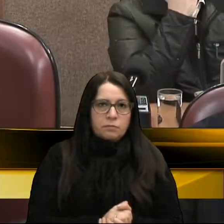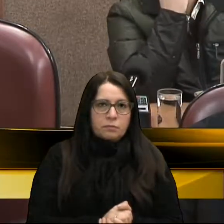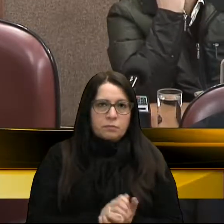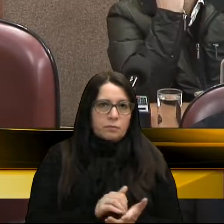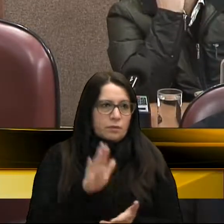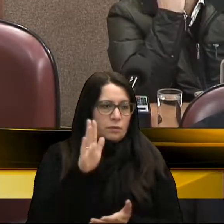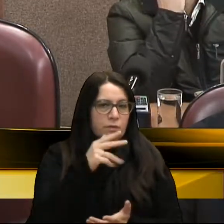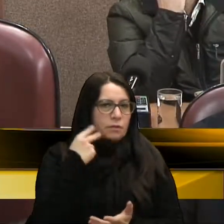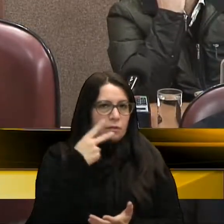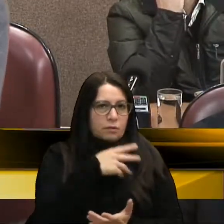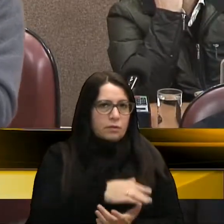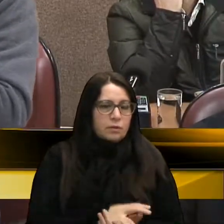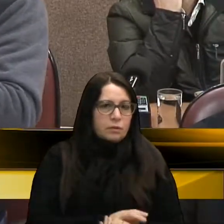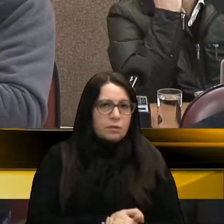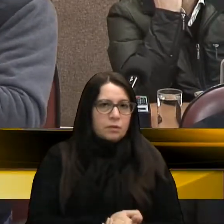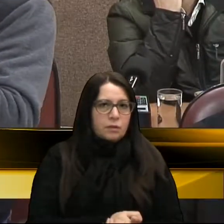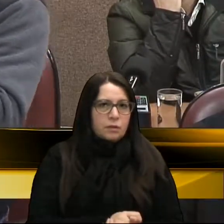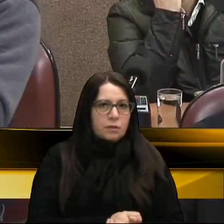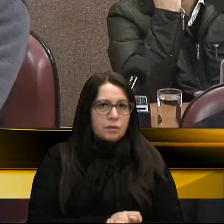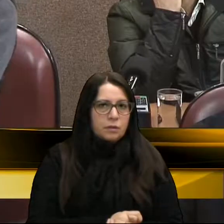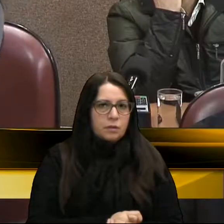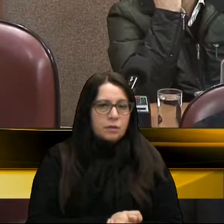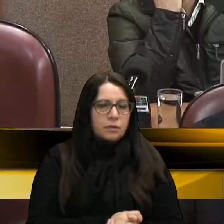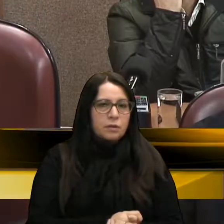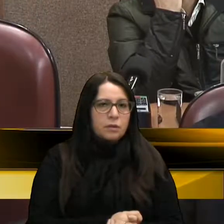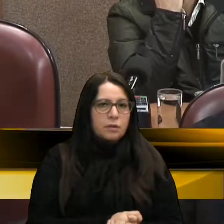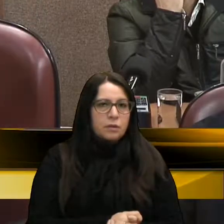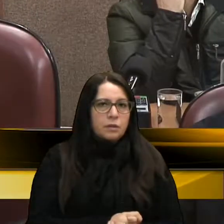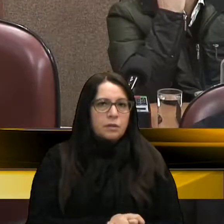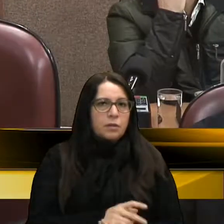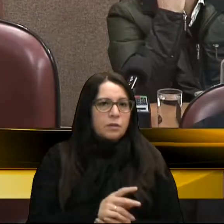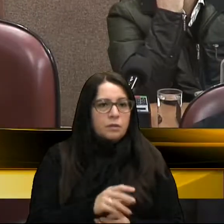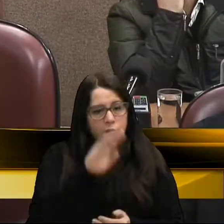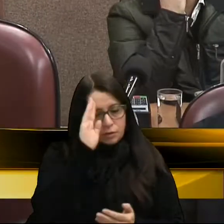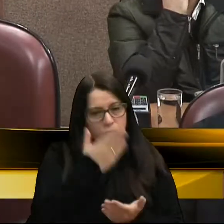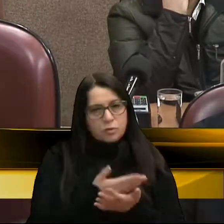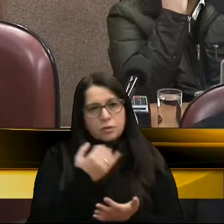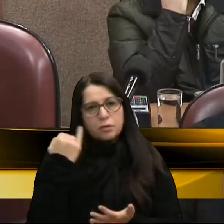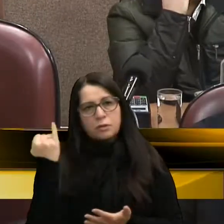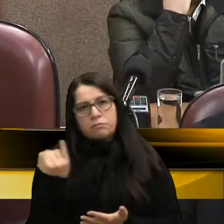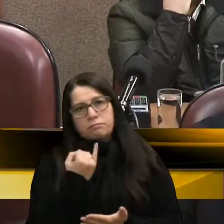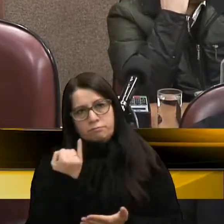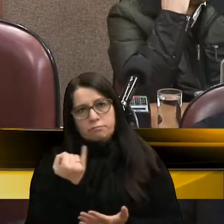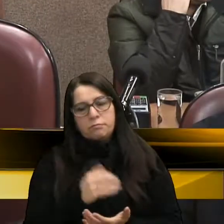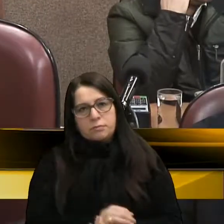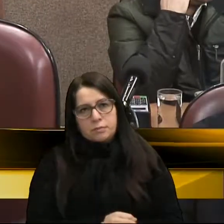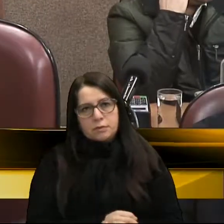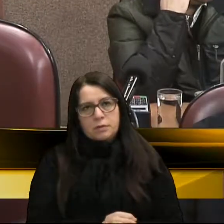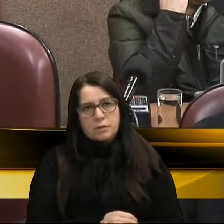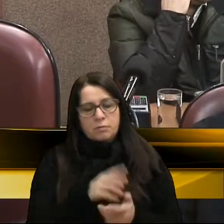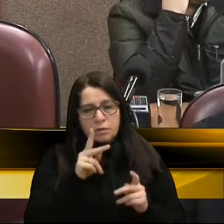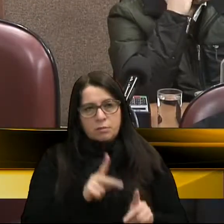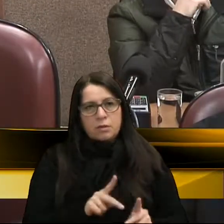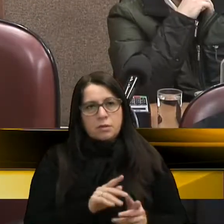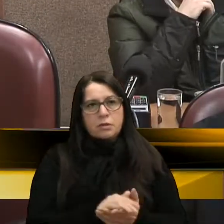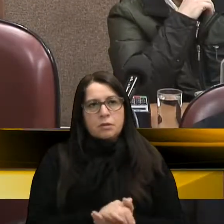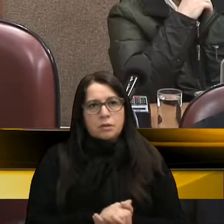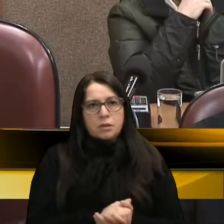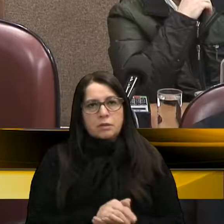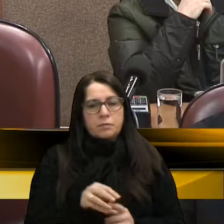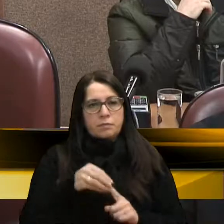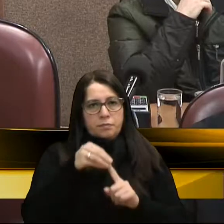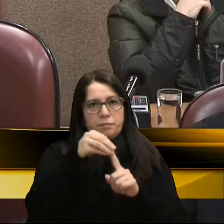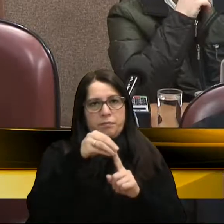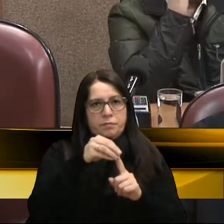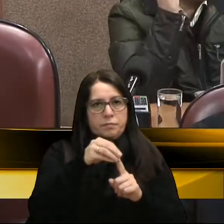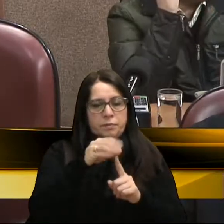vereador? Pediu uma parte. Mas eu creio que é de muita importância. Para que as pessoas, principalmente